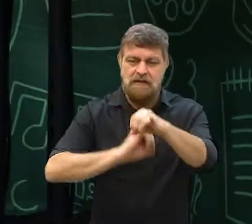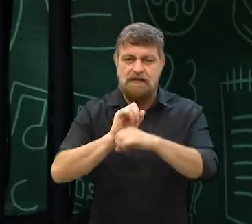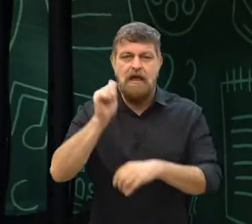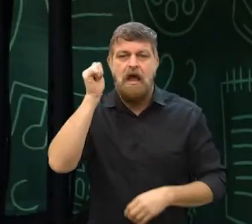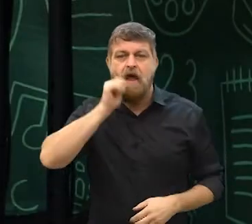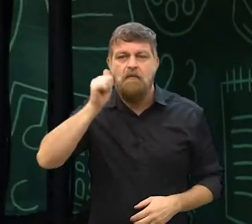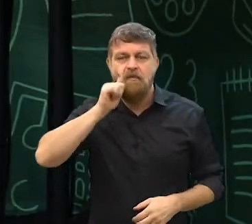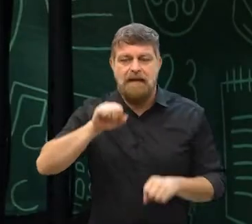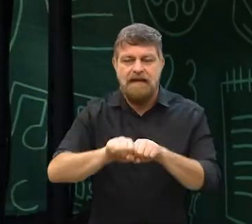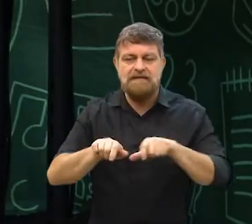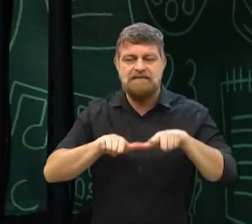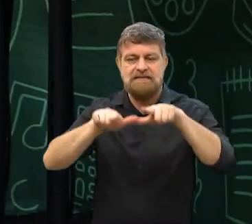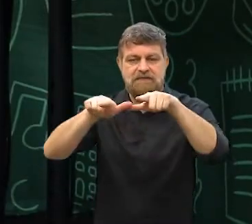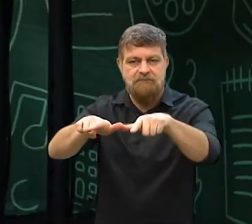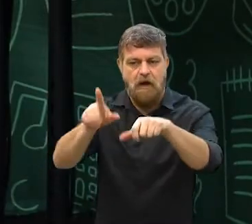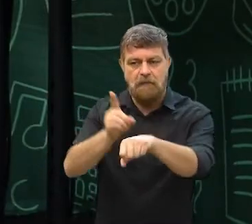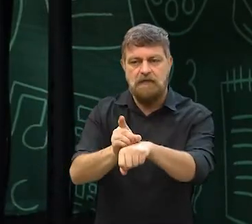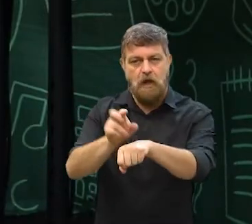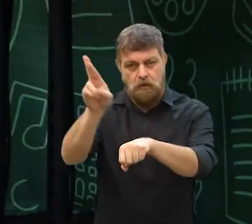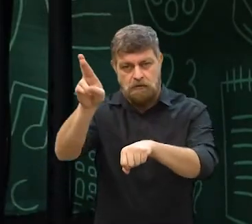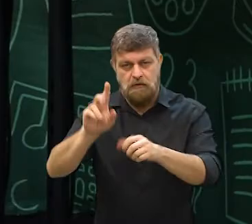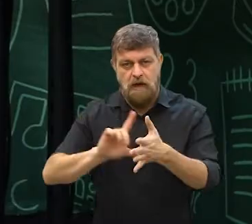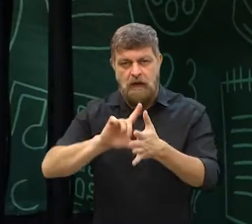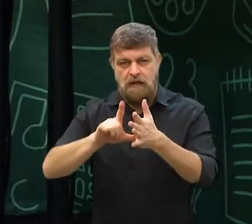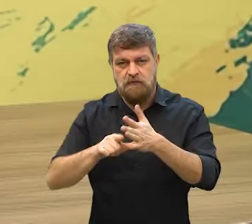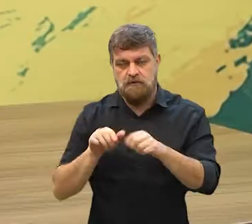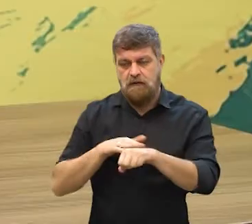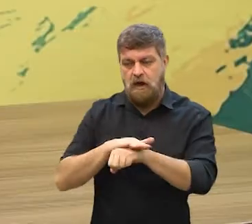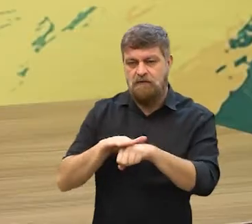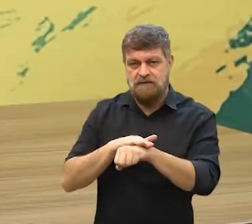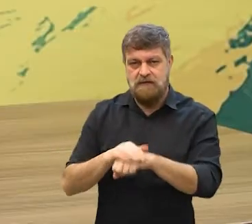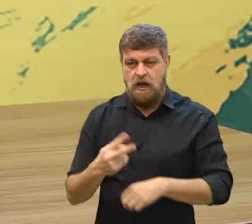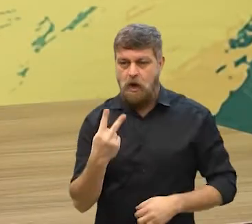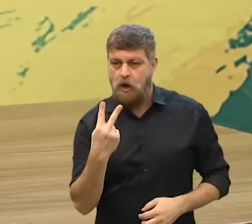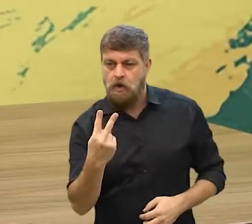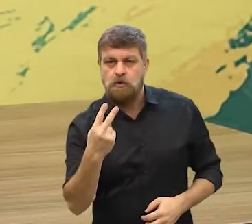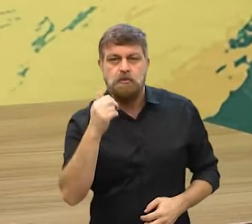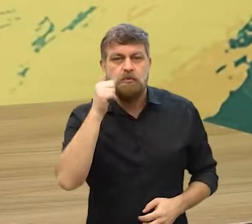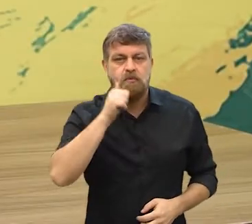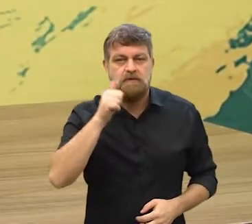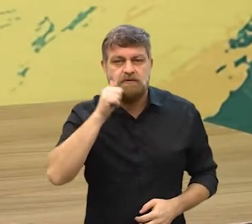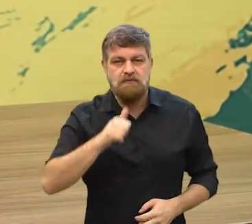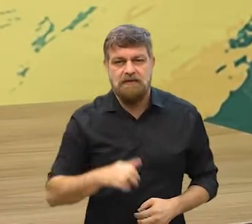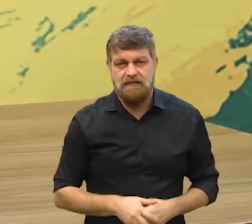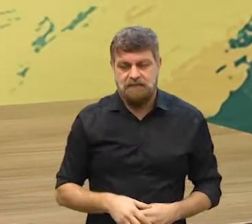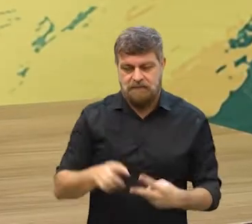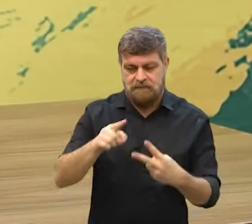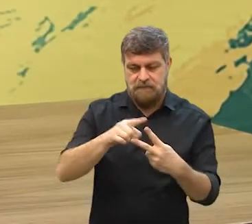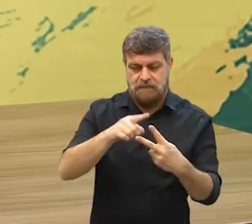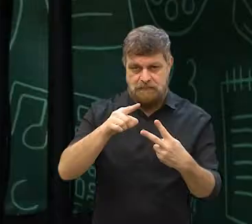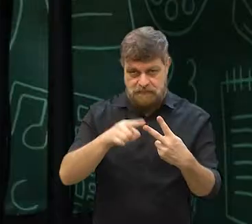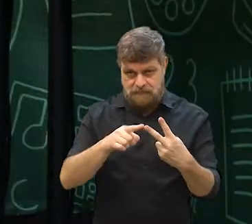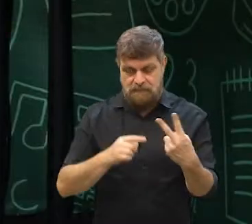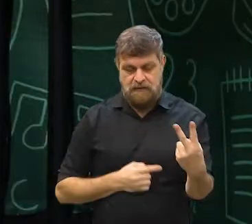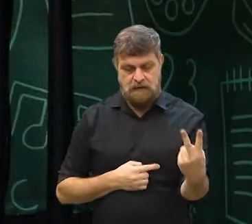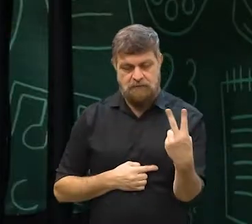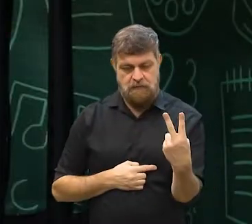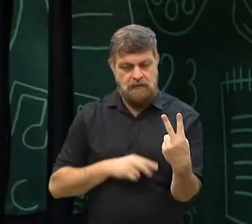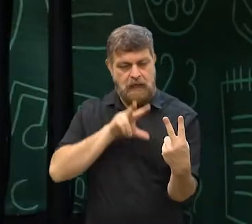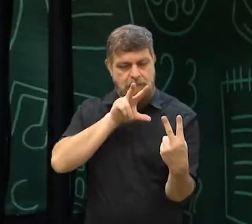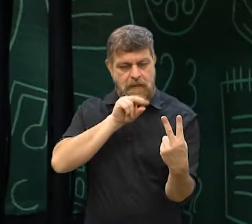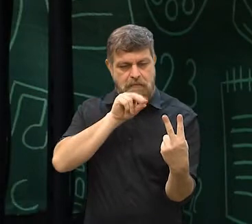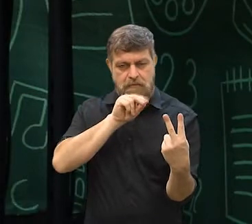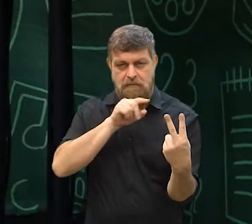doutoras também? Já já a gente vai bater um papo com duas mulheres, a Adriana e também a Cristina, que vão conversar conosco aqui